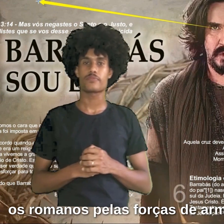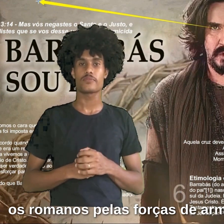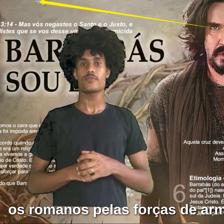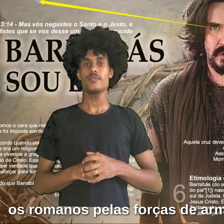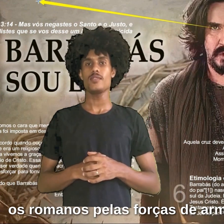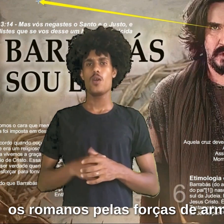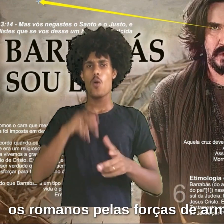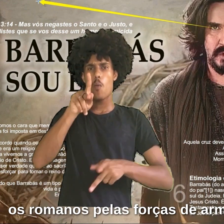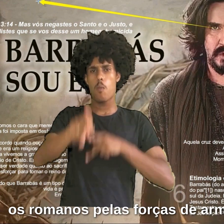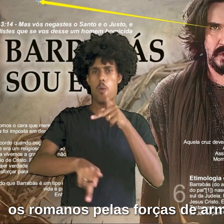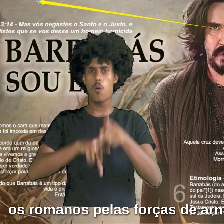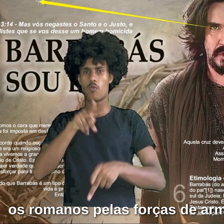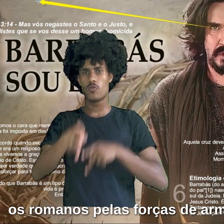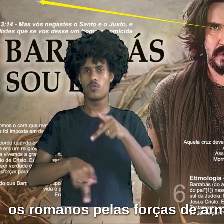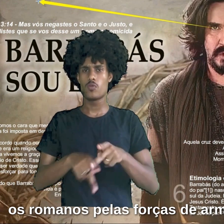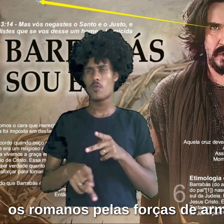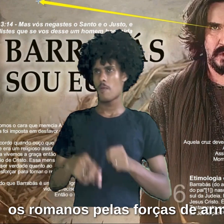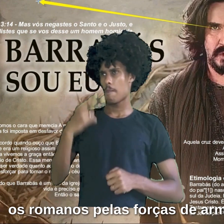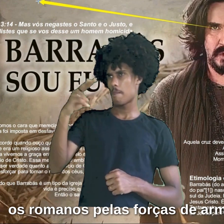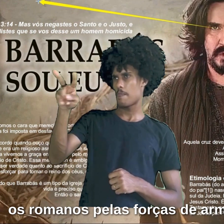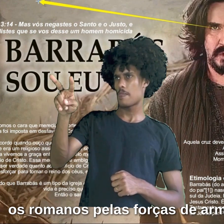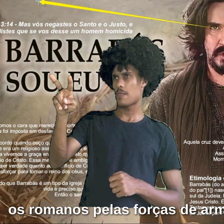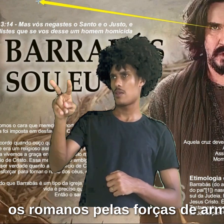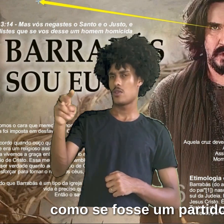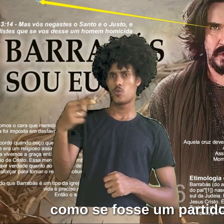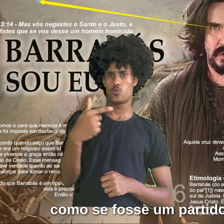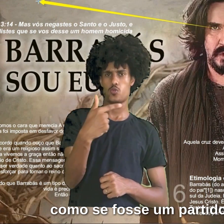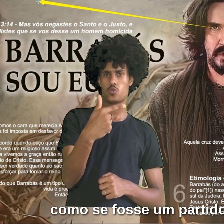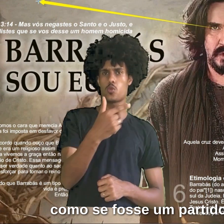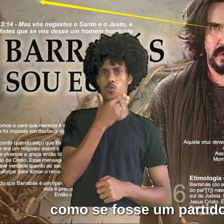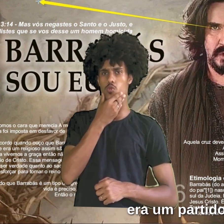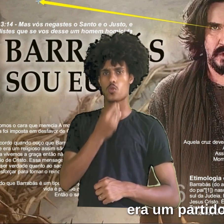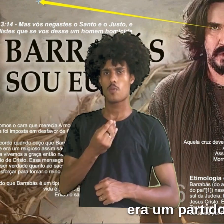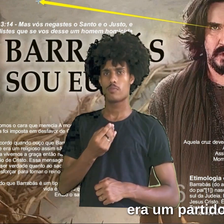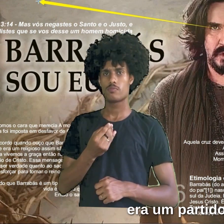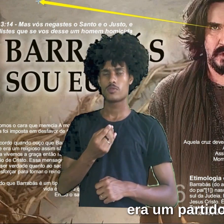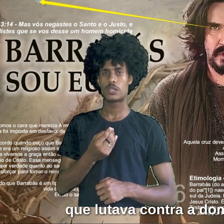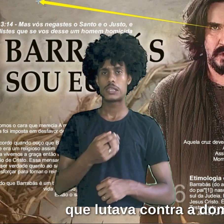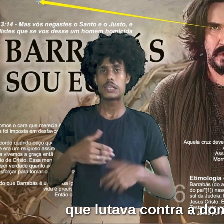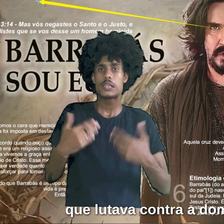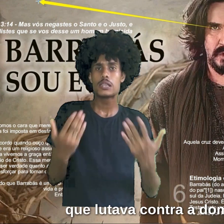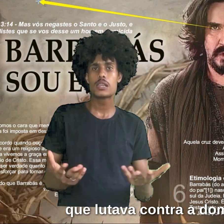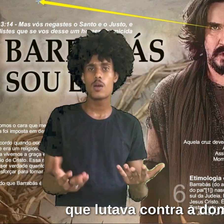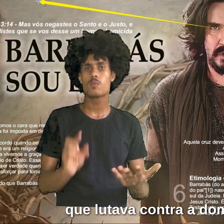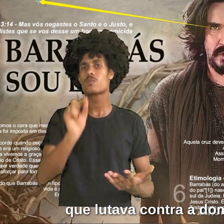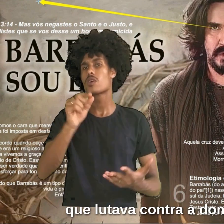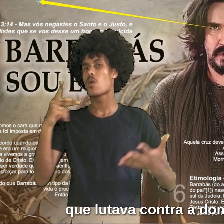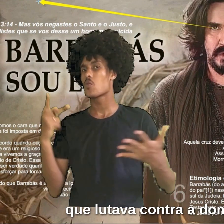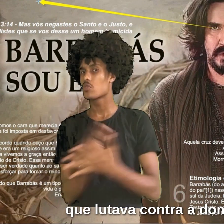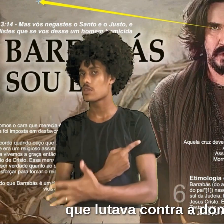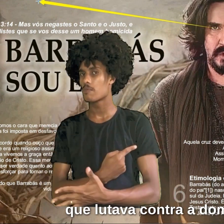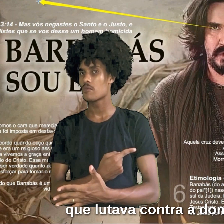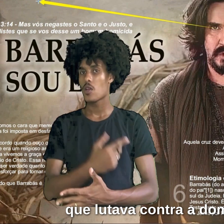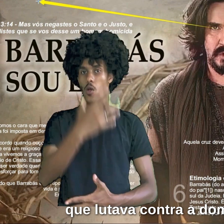romanos pelas forças de armas, etc. Era um partido, tá? Como se fosse um partido político, tá bom? Era um partido judeu que lutava contra a